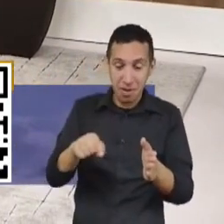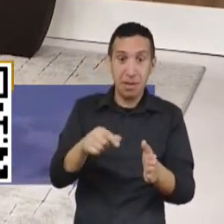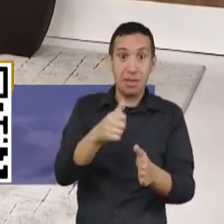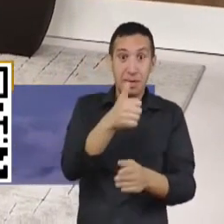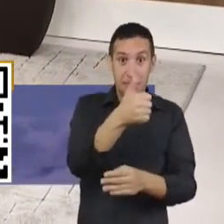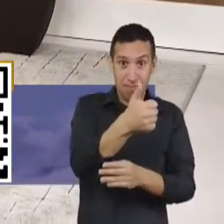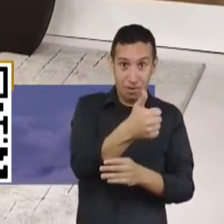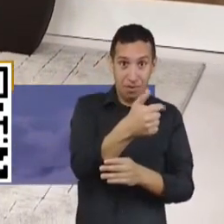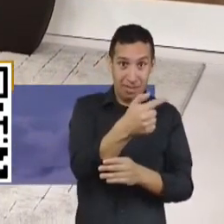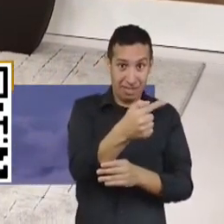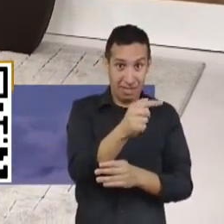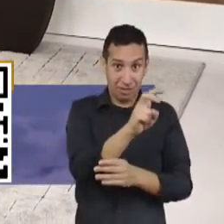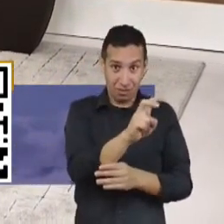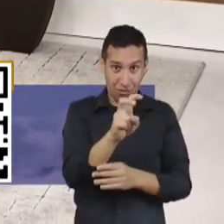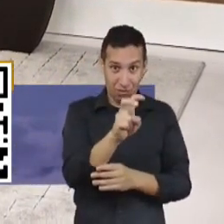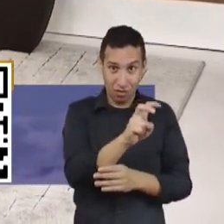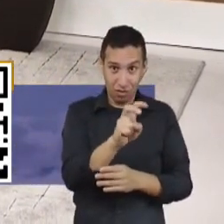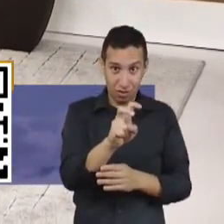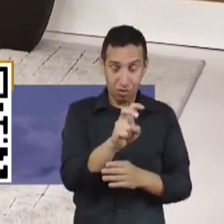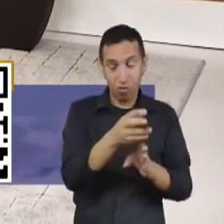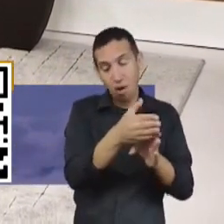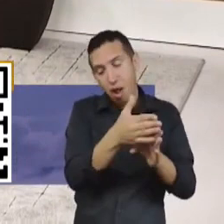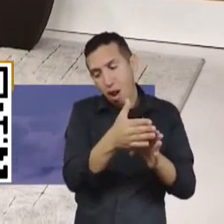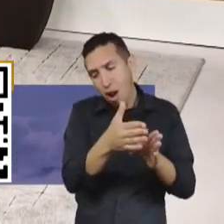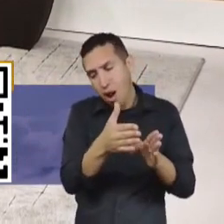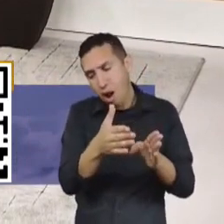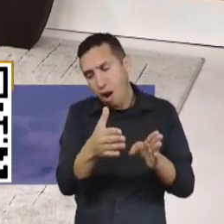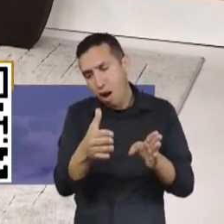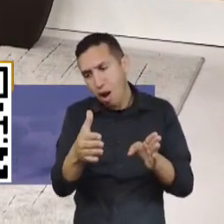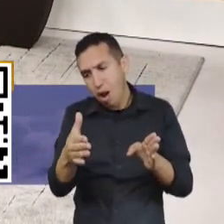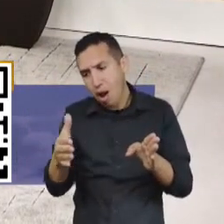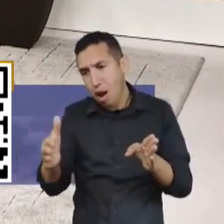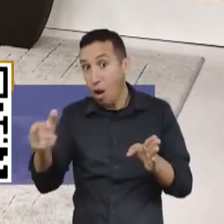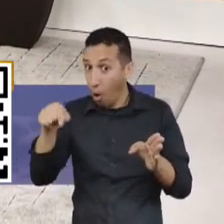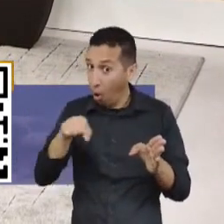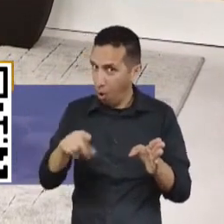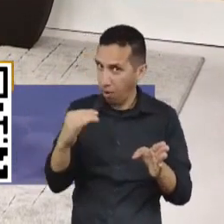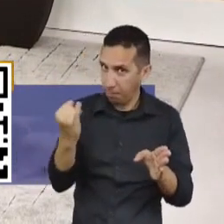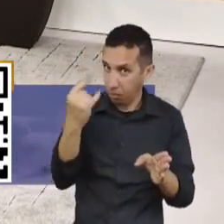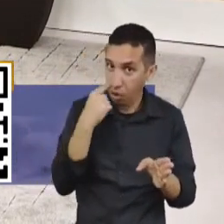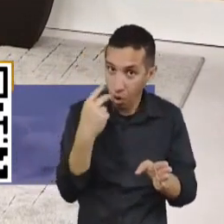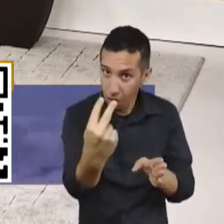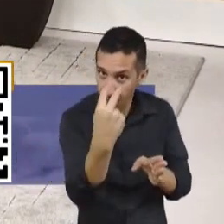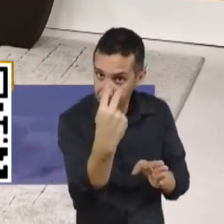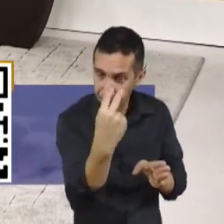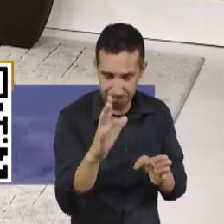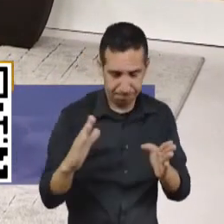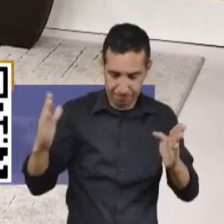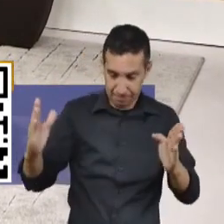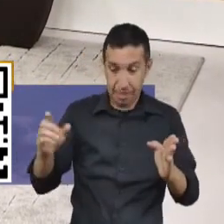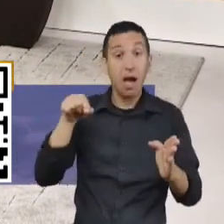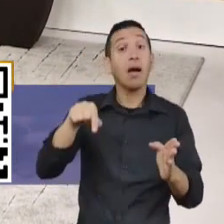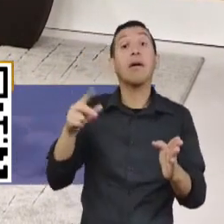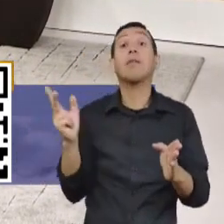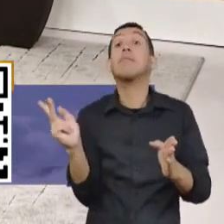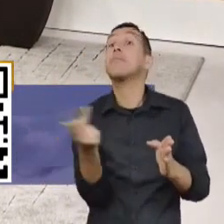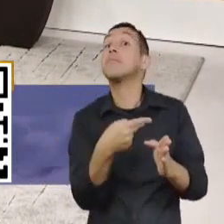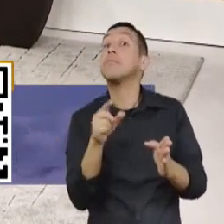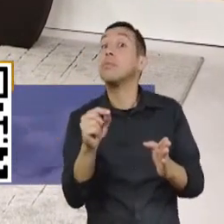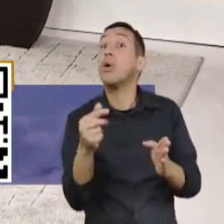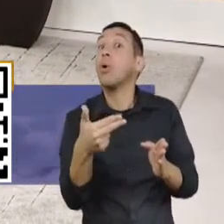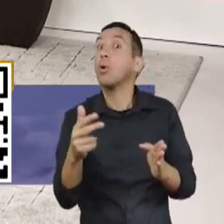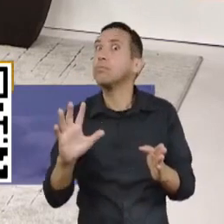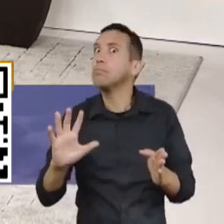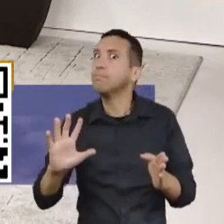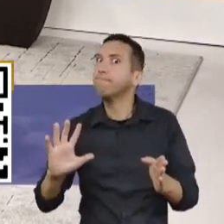período de 1755 em diante e esse detalhe aqui é muito importante sabe por quê Porque é que